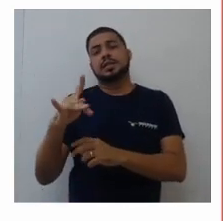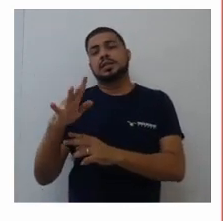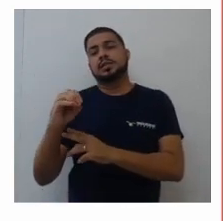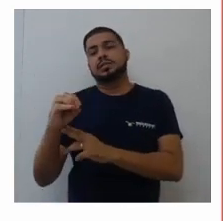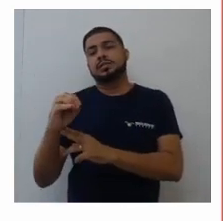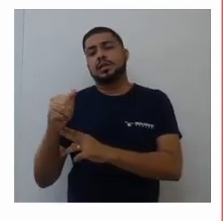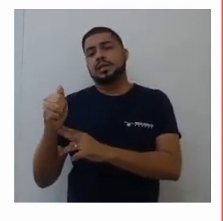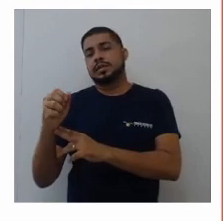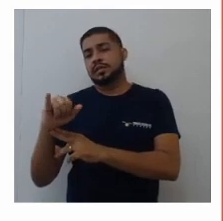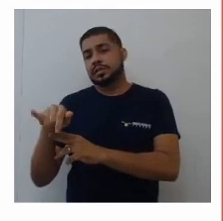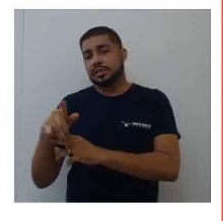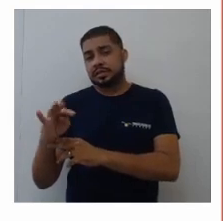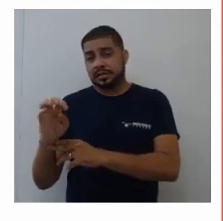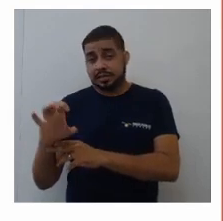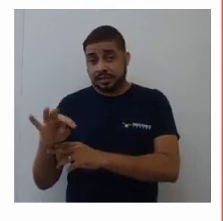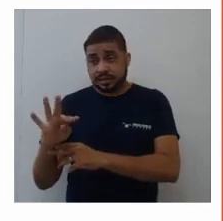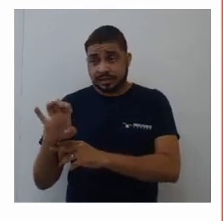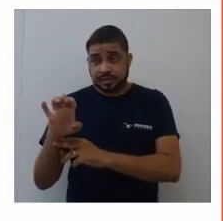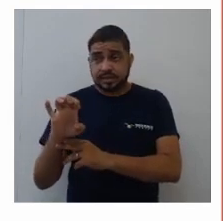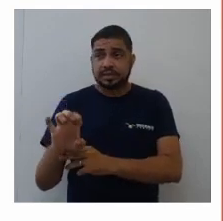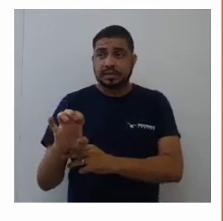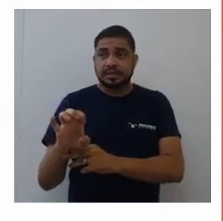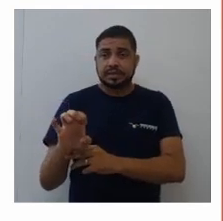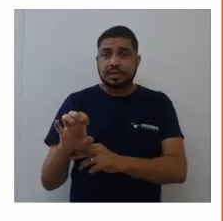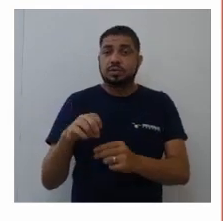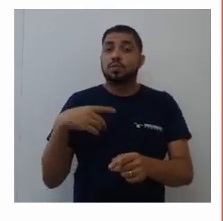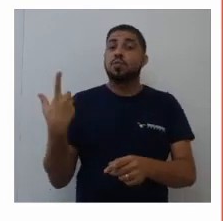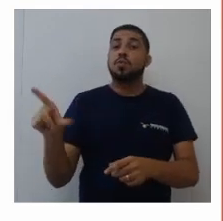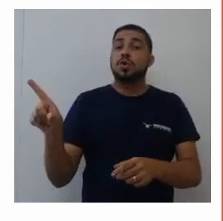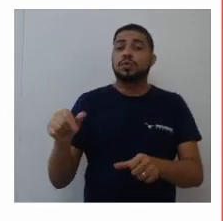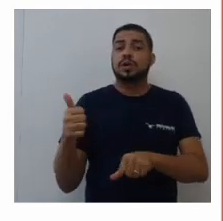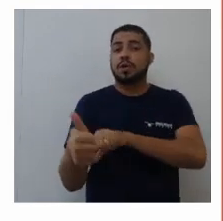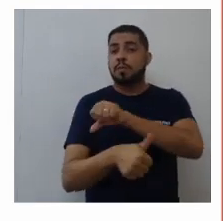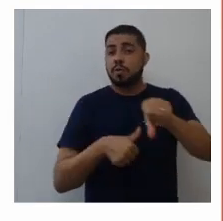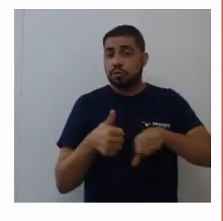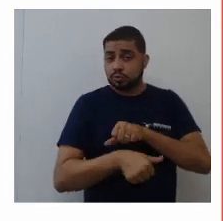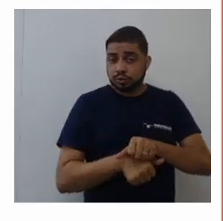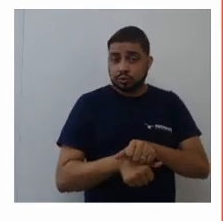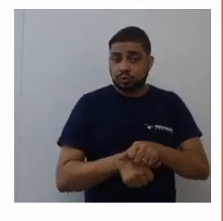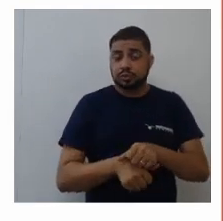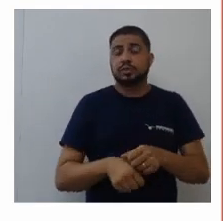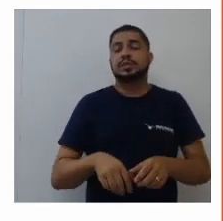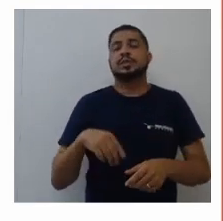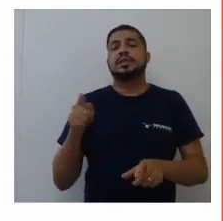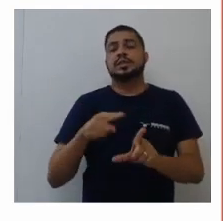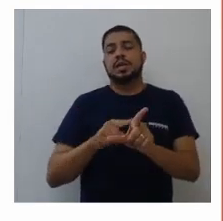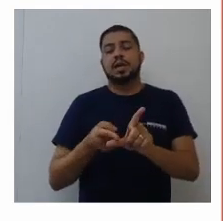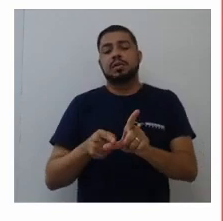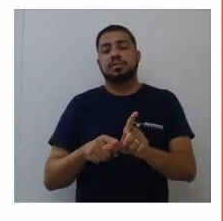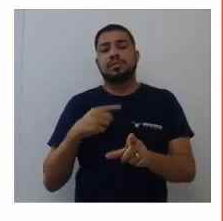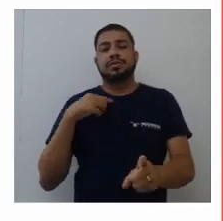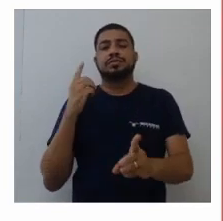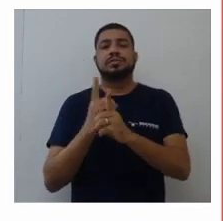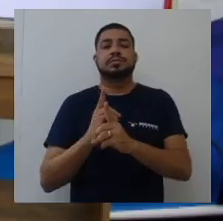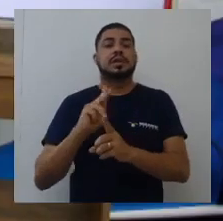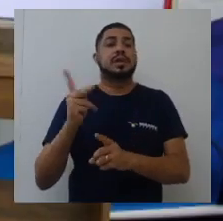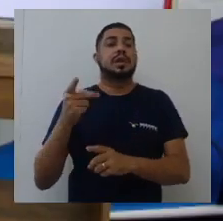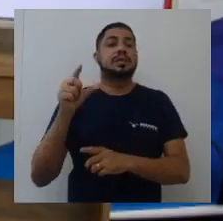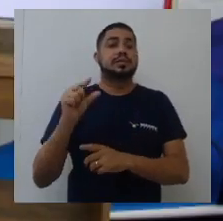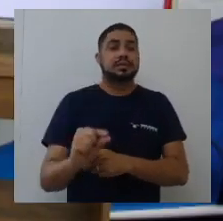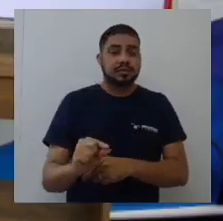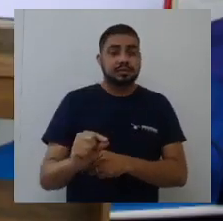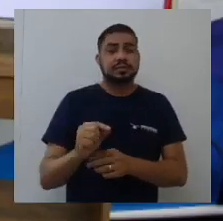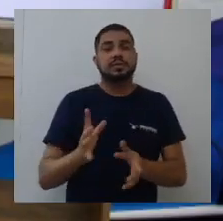adjacente. Tu já sabe, ó, isso aqui é um cateto oposto, beleza? E esse triângulo considerado eu vou encontrar Hzinho. No